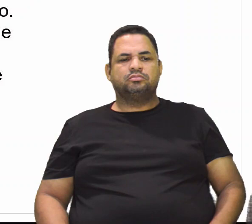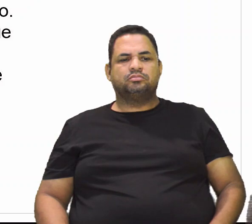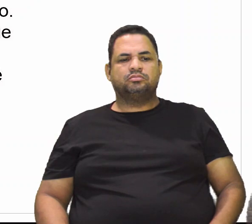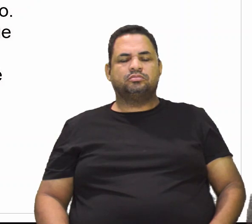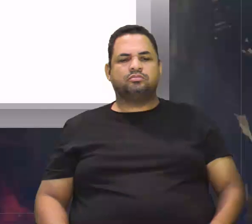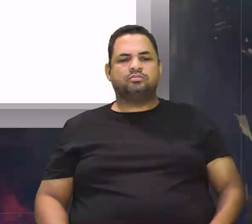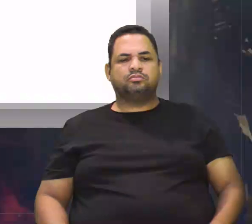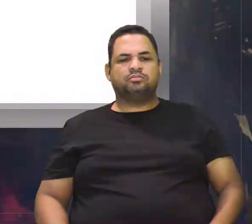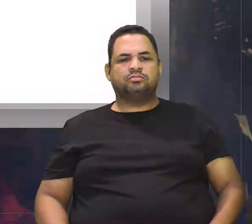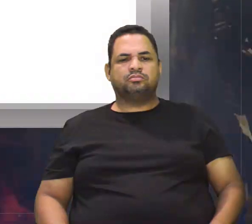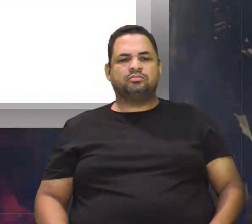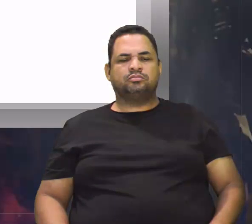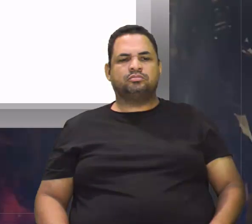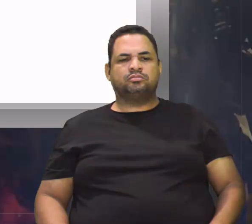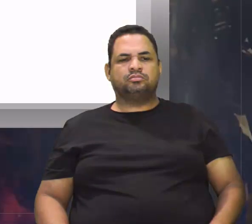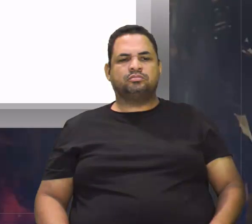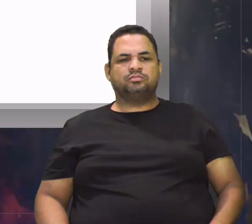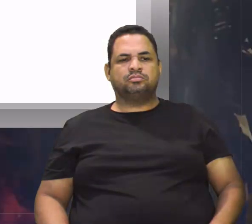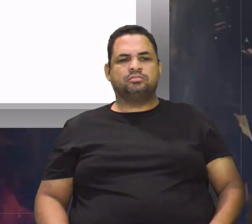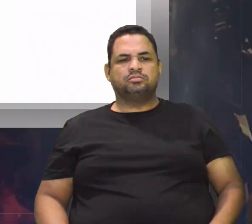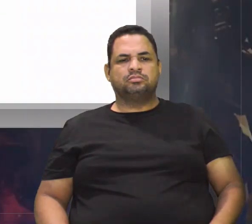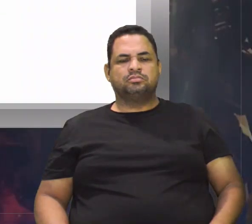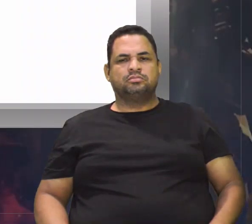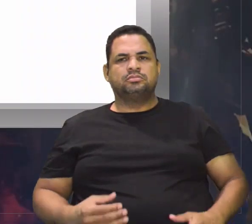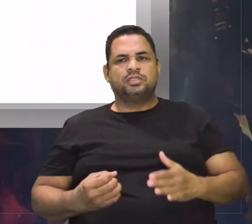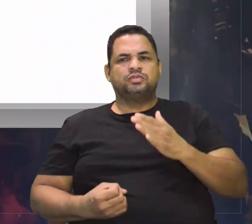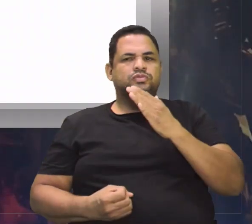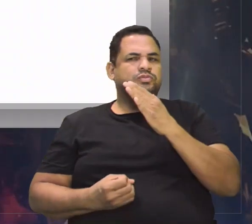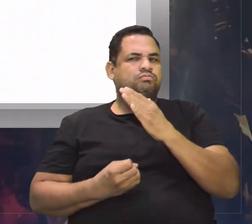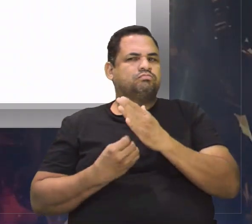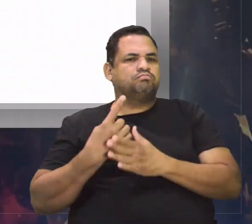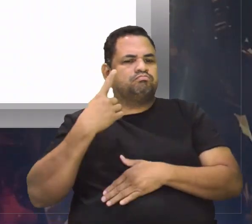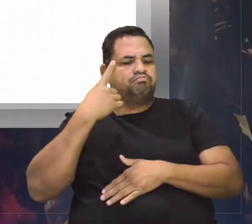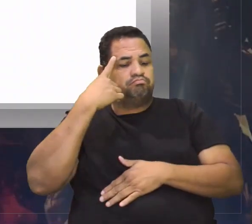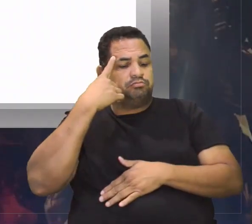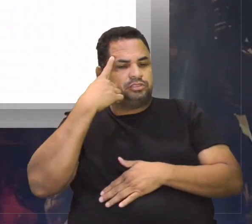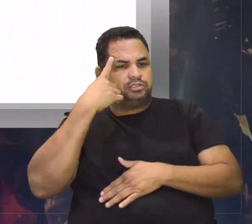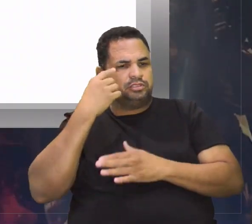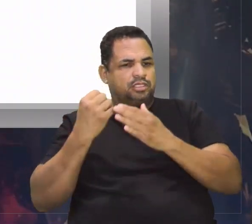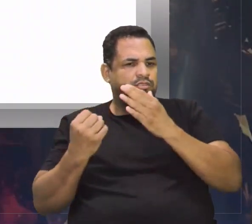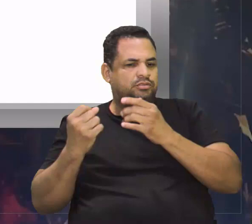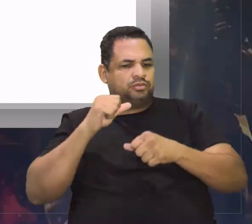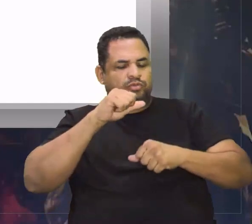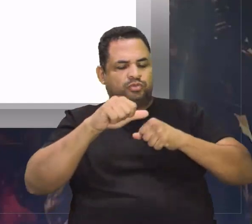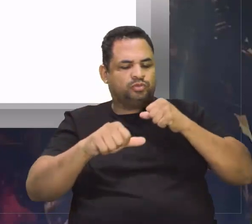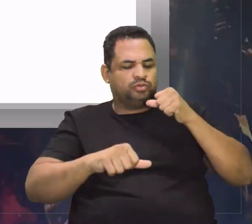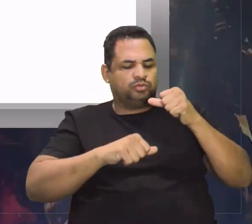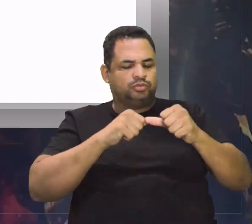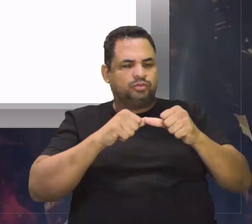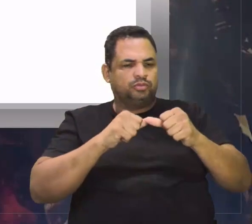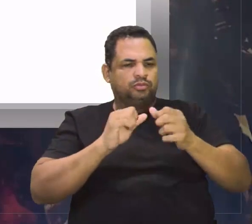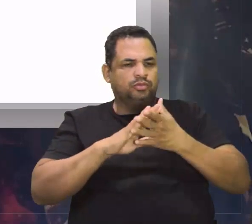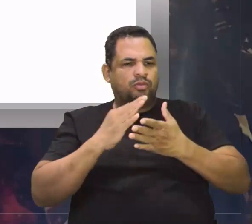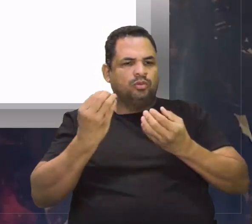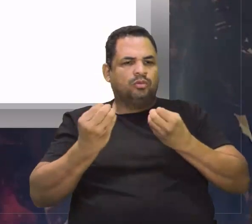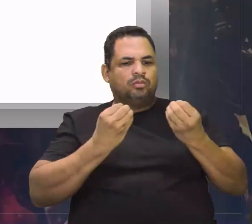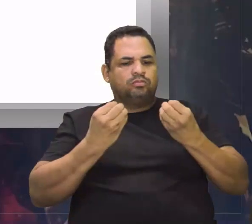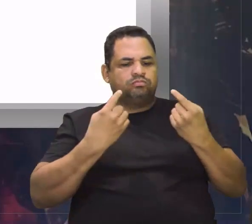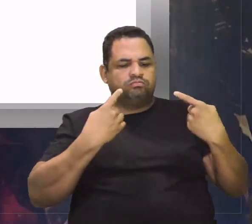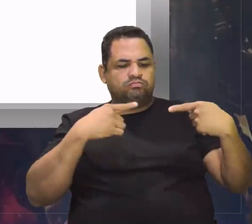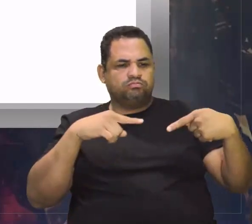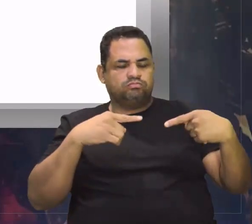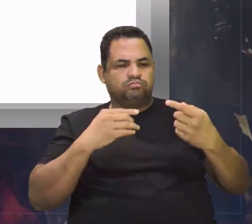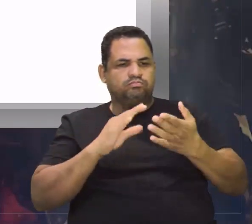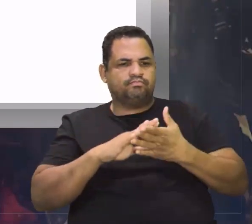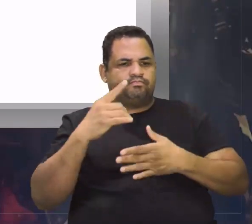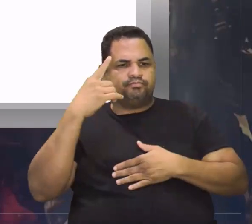O homem desse tempo, justamente, ele está renascendo a sua forma de pensar. Ele está se contrapondo à forma